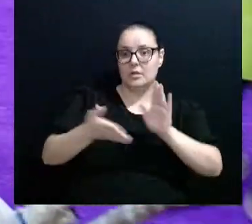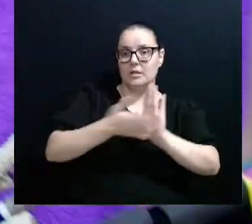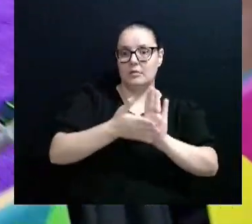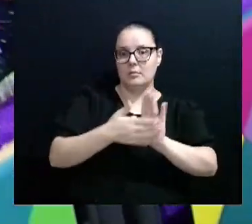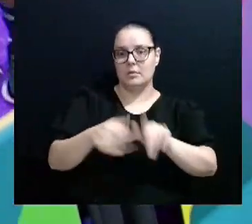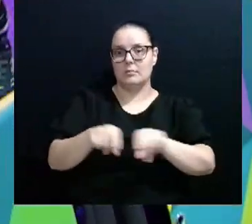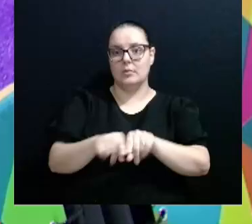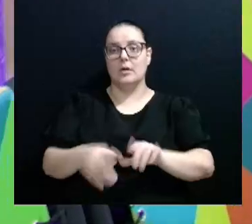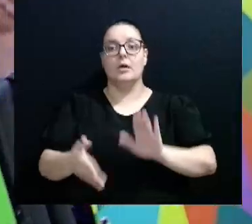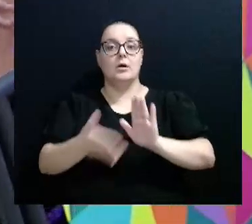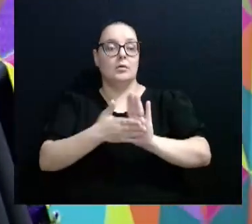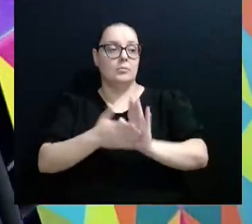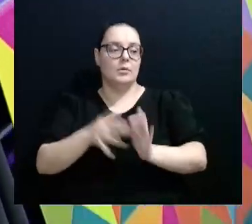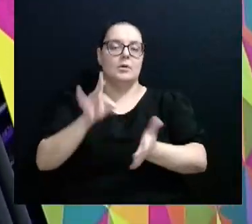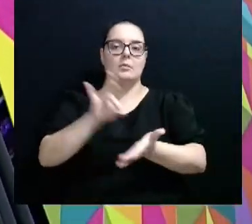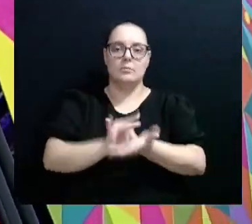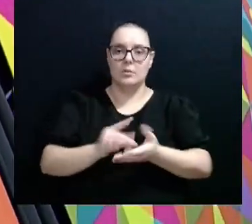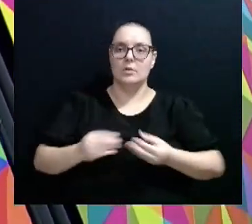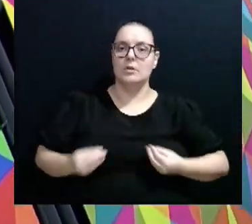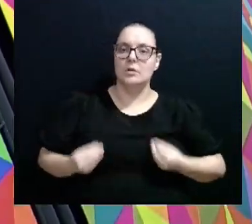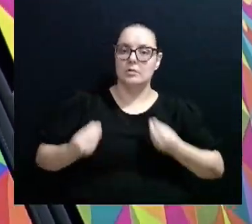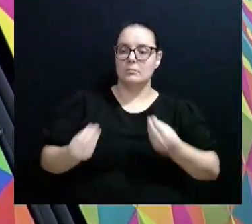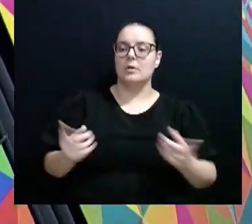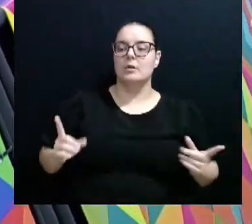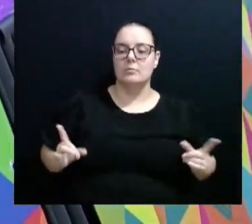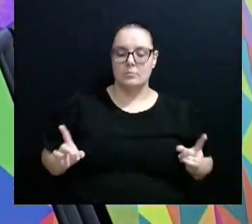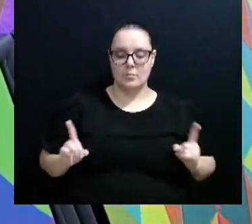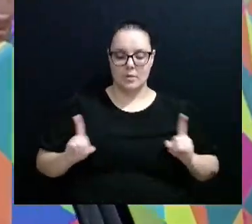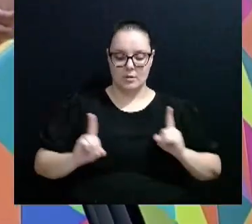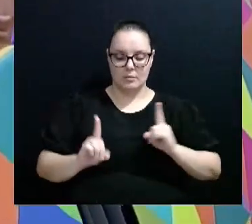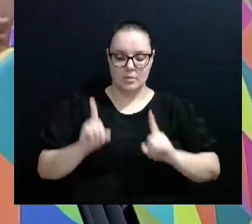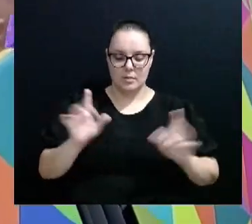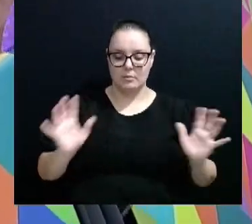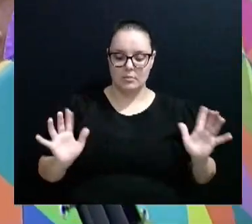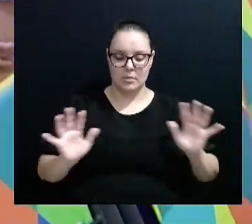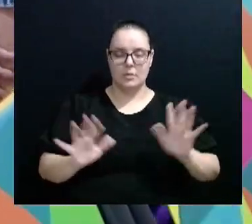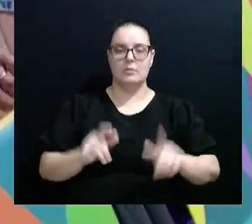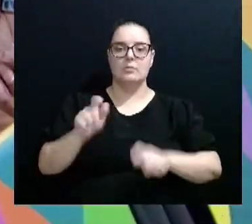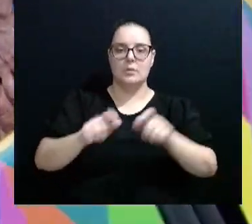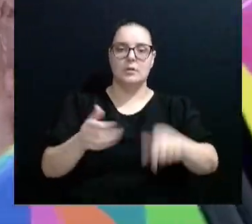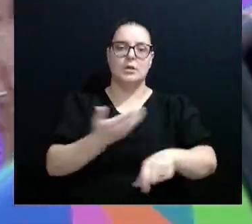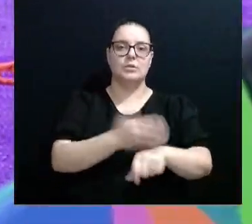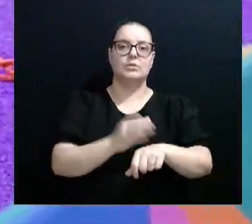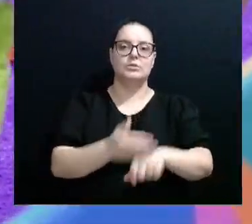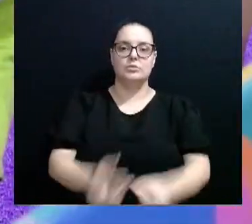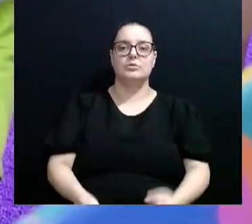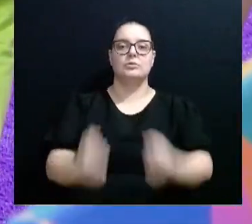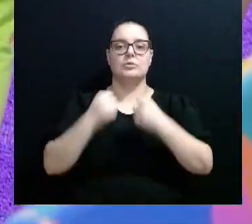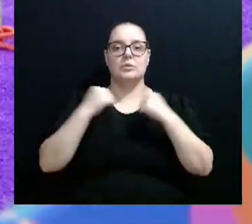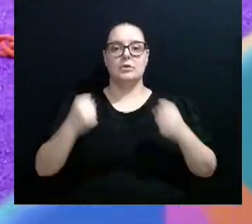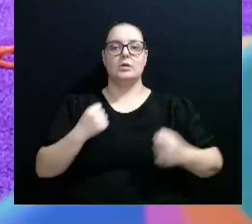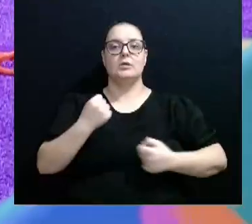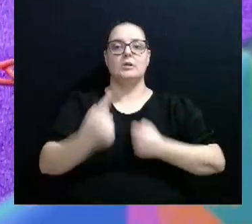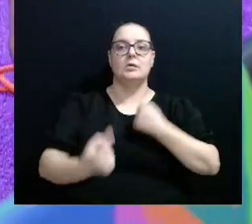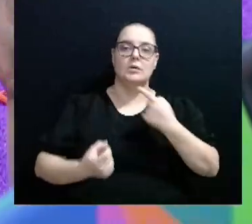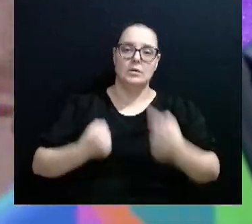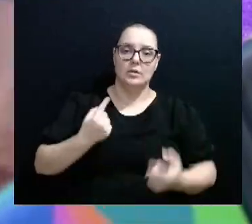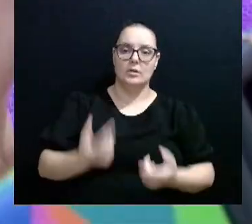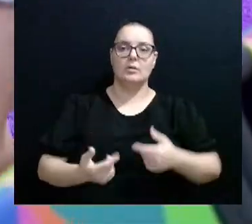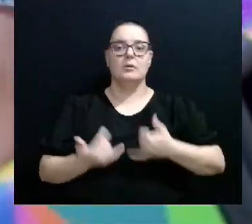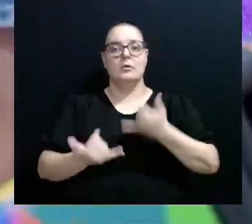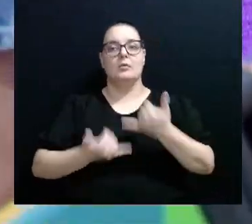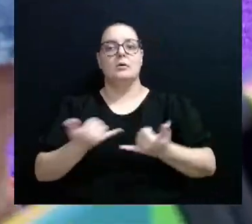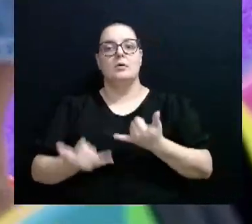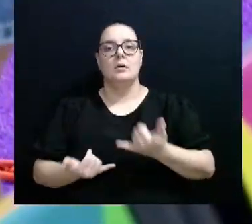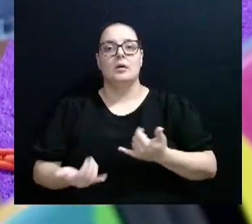é realmente poder trazer as pessoas aqui para o SESC, eles estarem praticando alguma atividade física, alguma brincadeira, interagindo com as